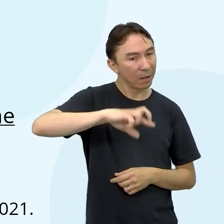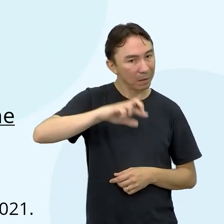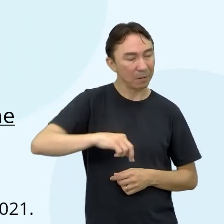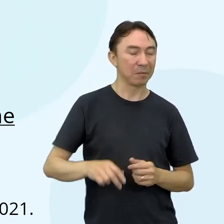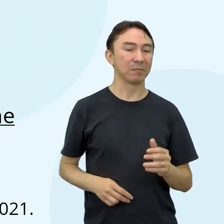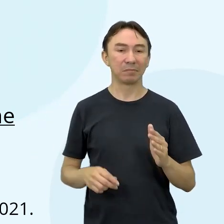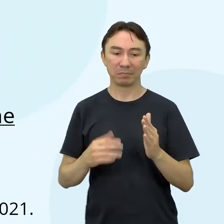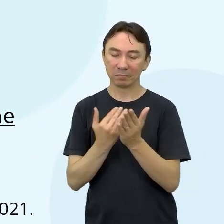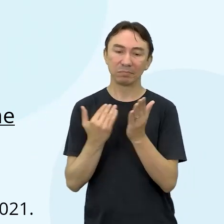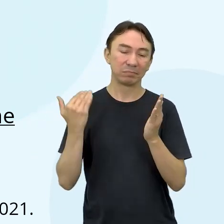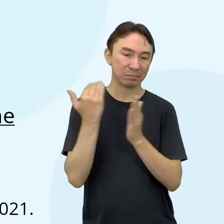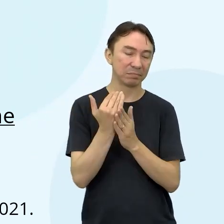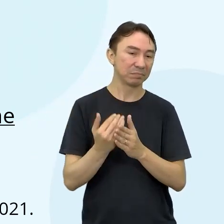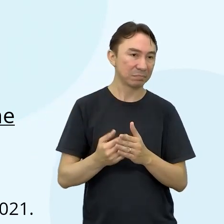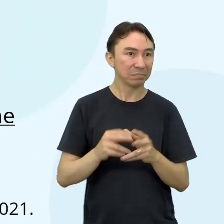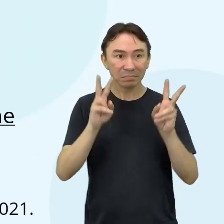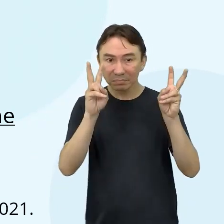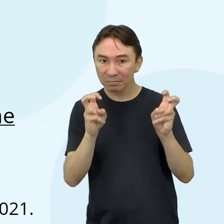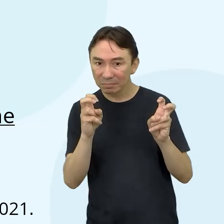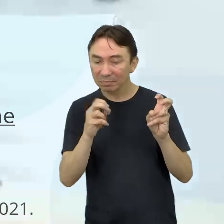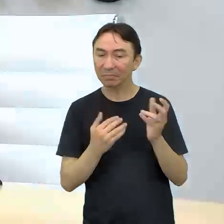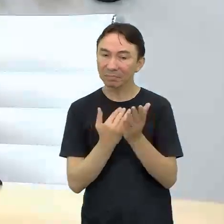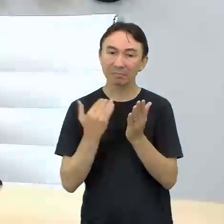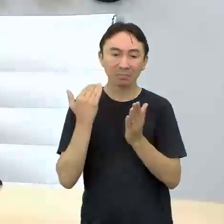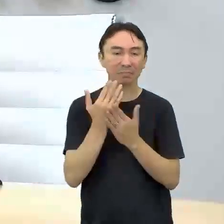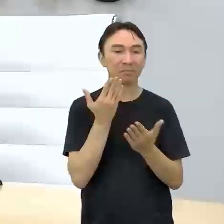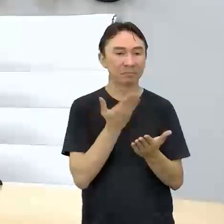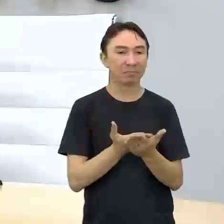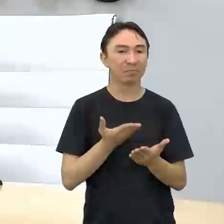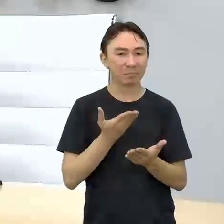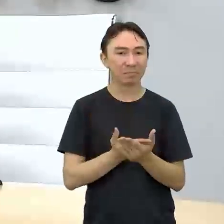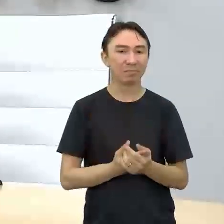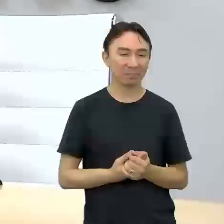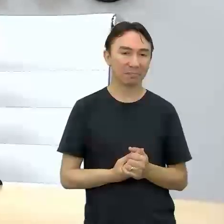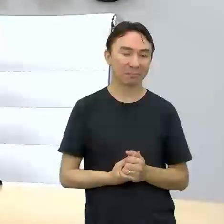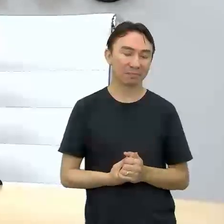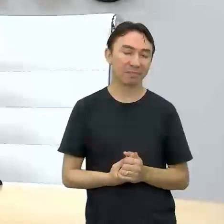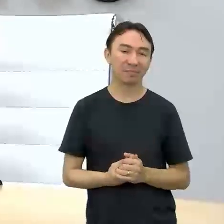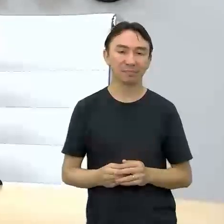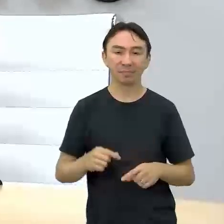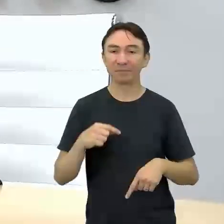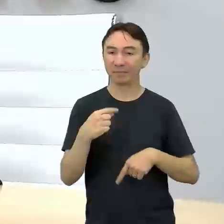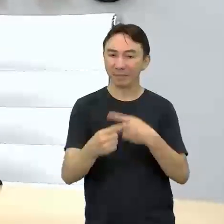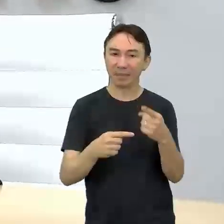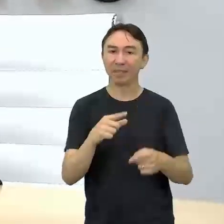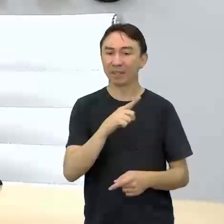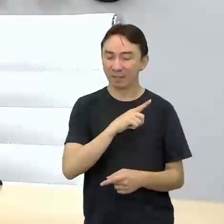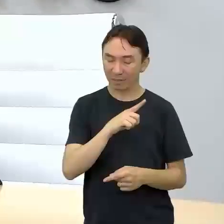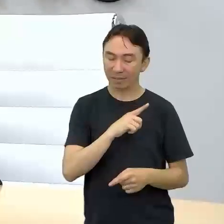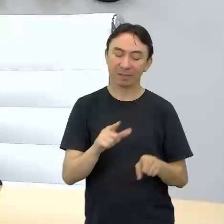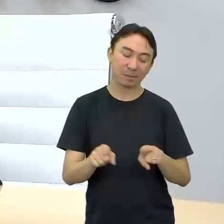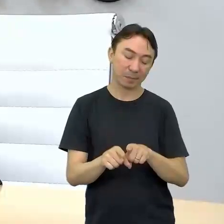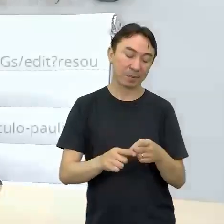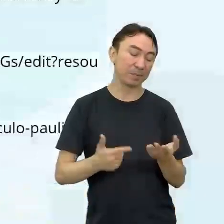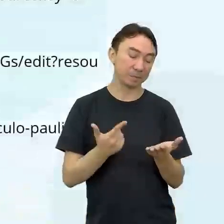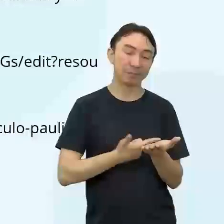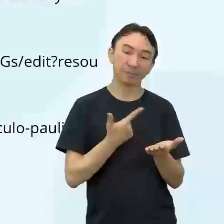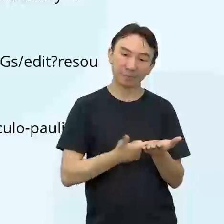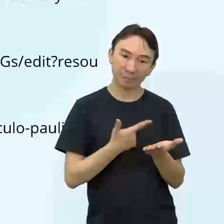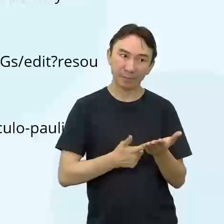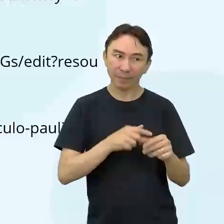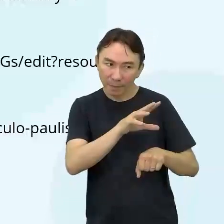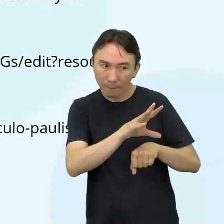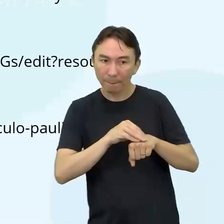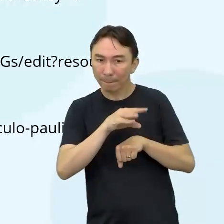alguma temática. E depois a gente tem os slides de referências bibliográficas, para